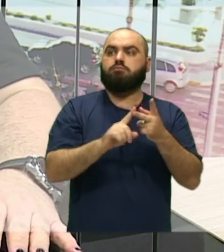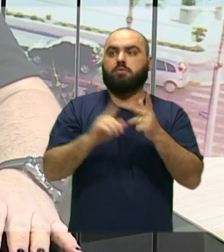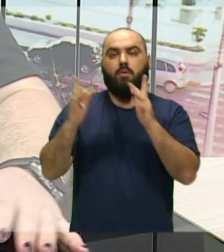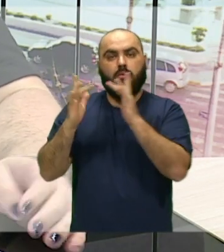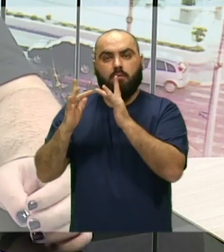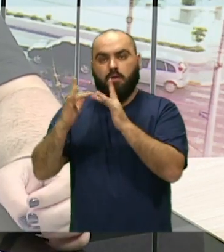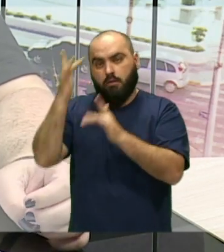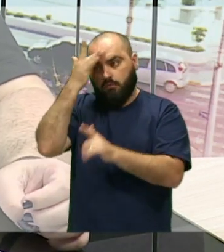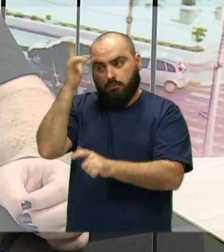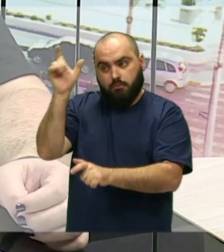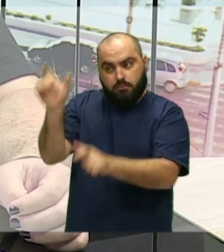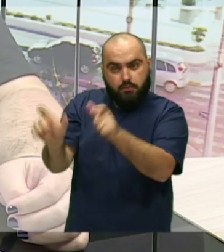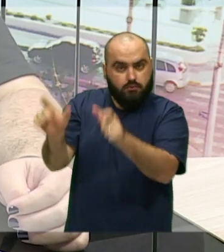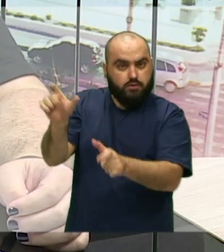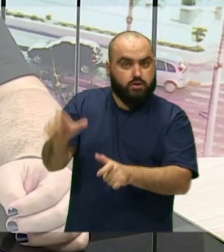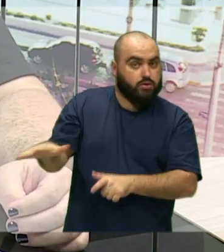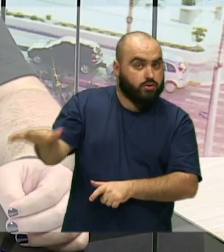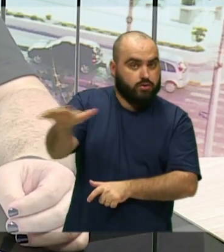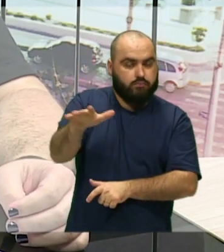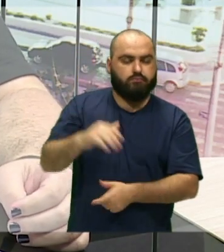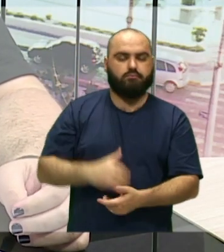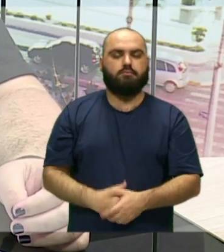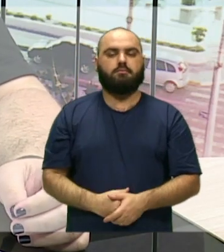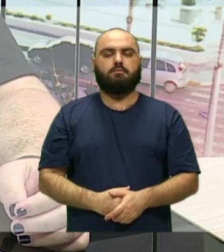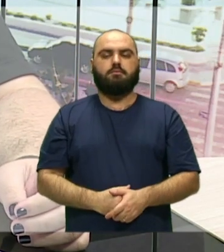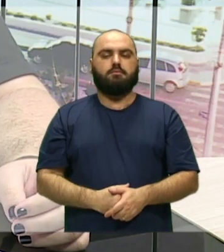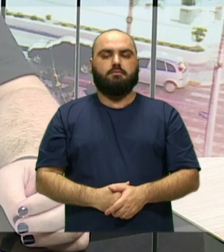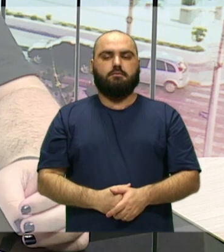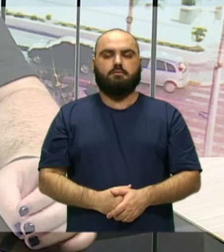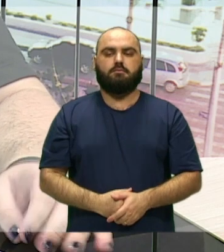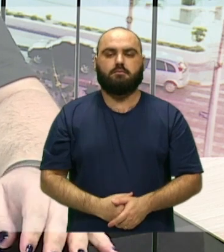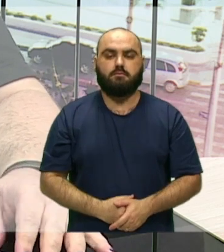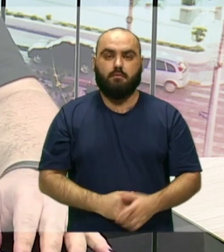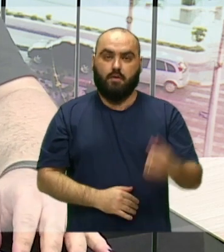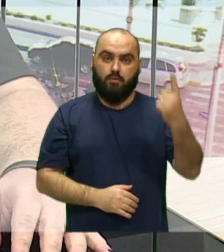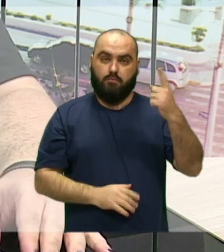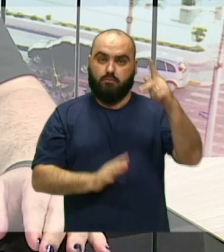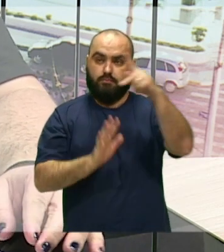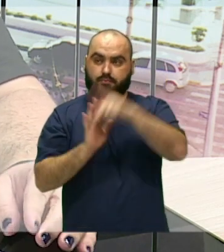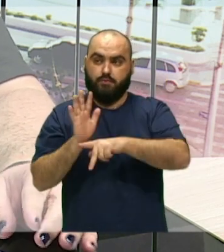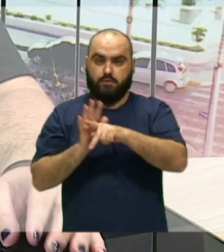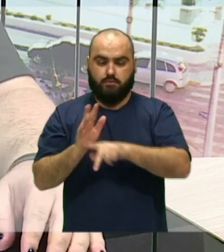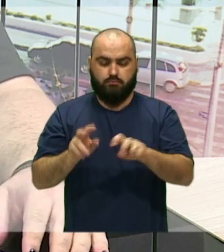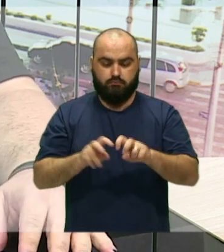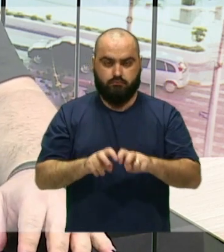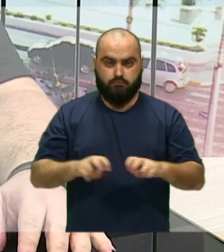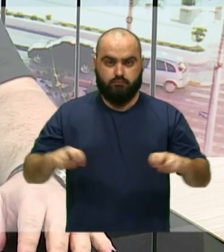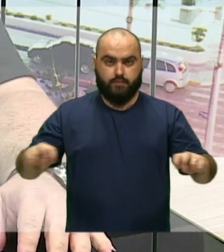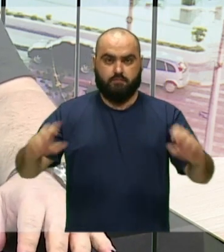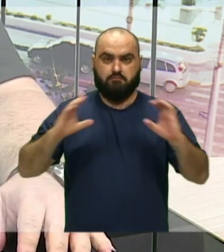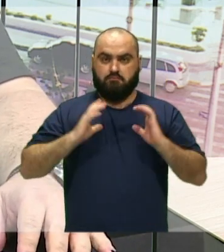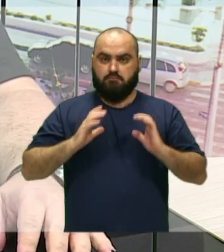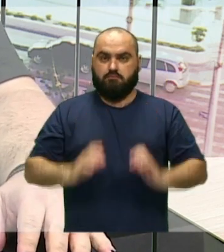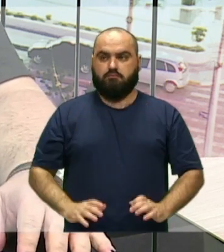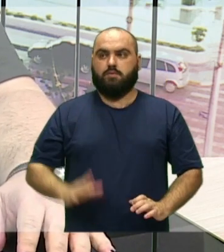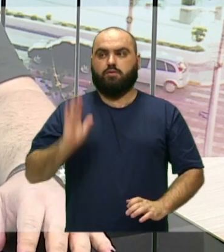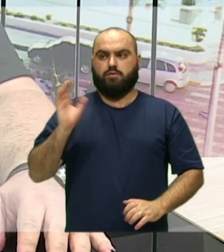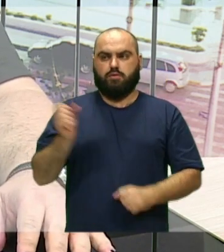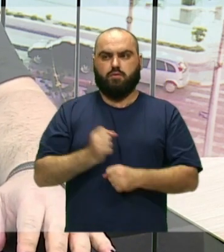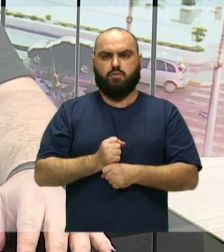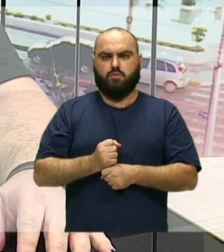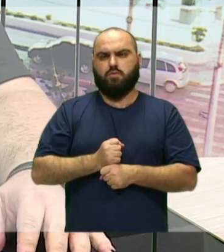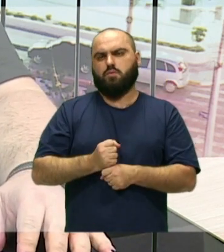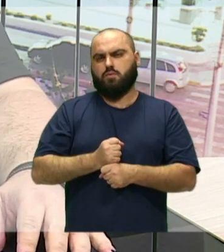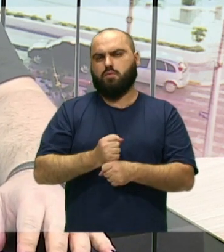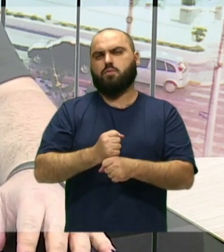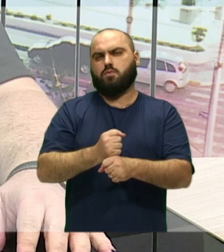E então um dos projetos que a gente tem a balcão da Cidadania já funciona há bastante tempo